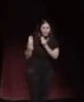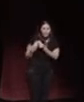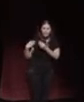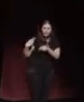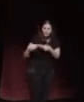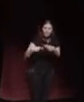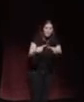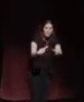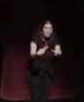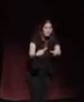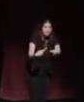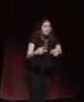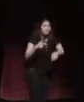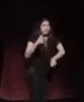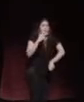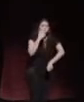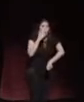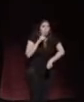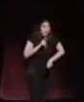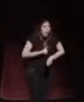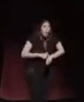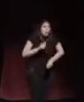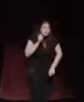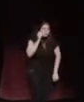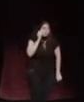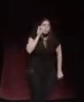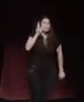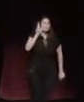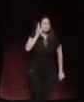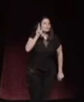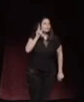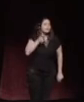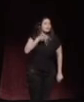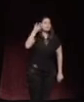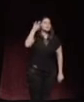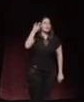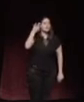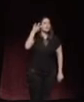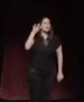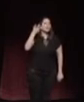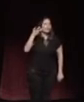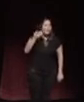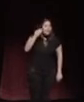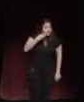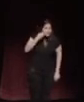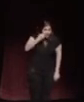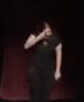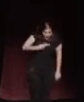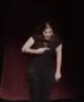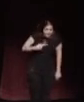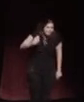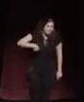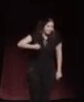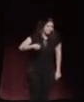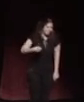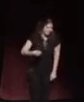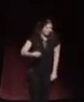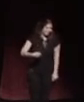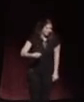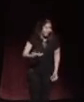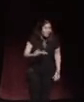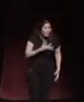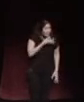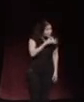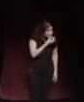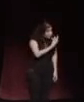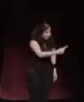desperta, que ressurge, que seja da própria experiência. Então eu queria saber a opinião de vocês. Beatriz